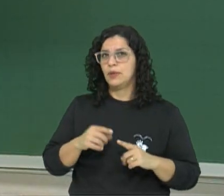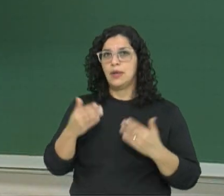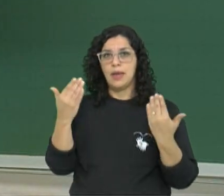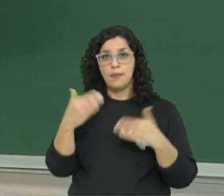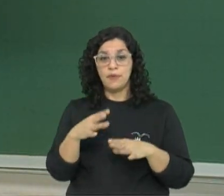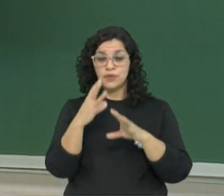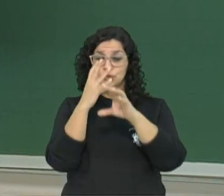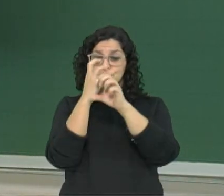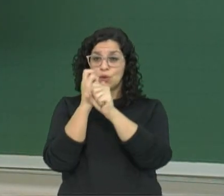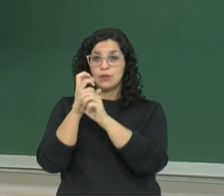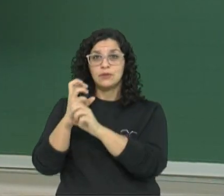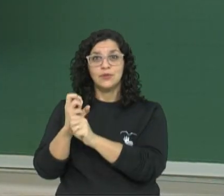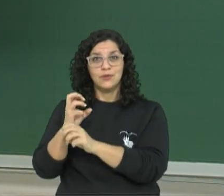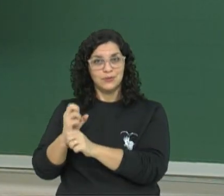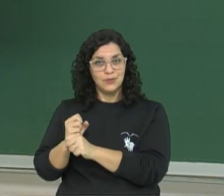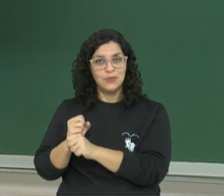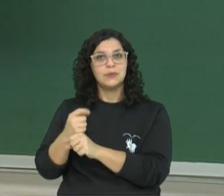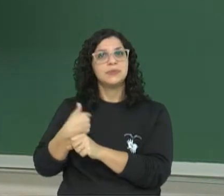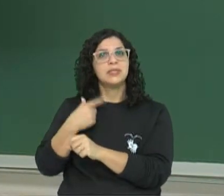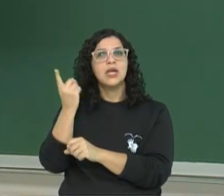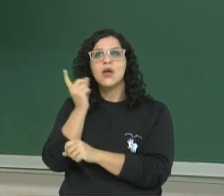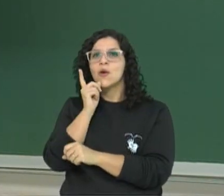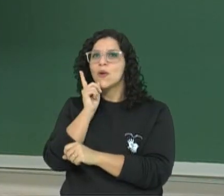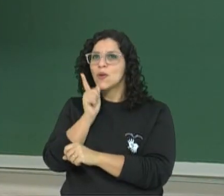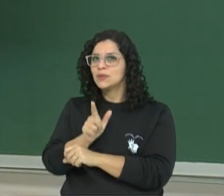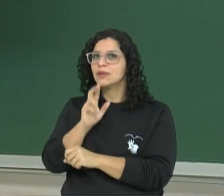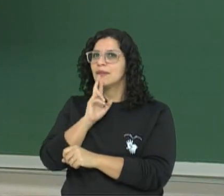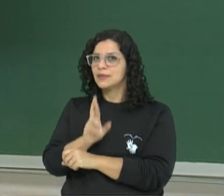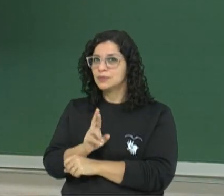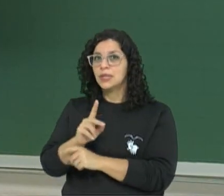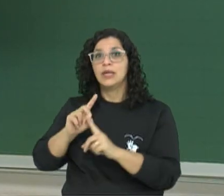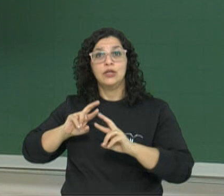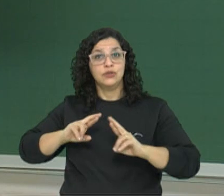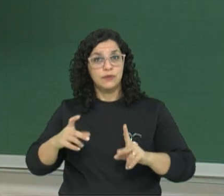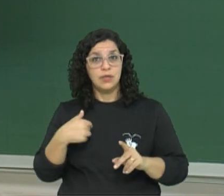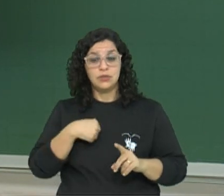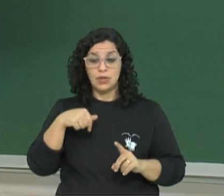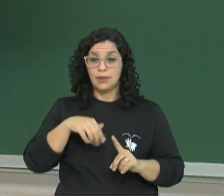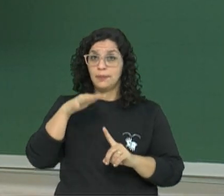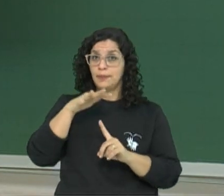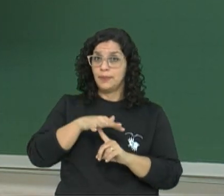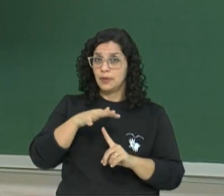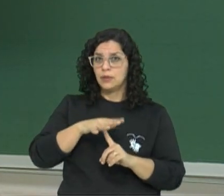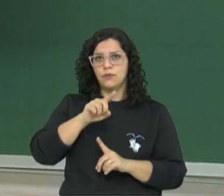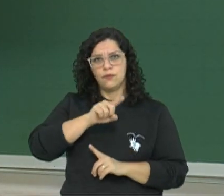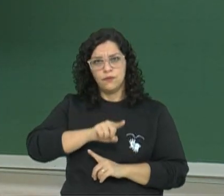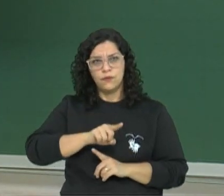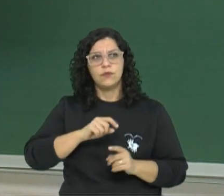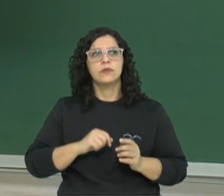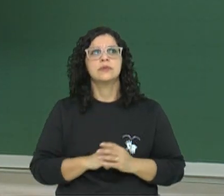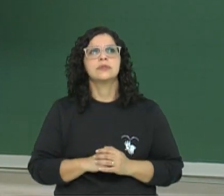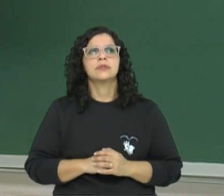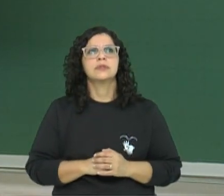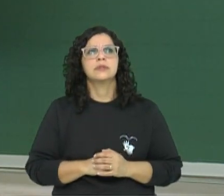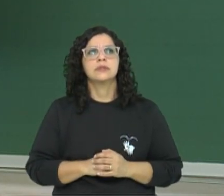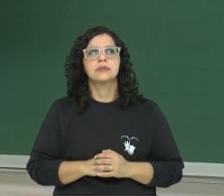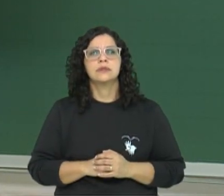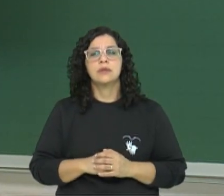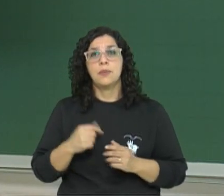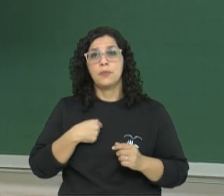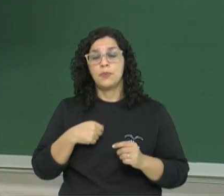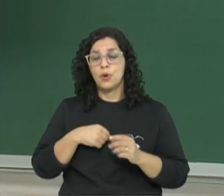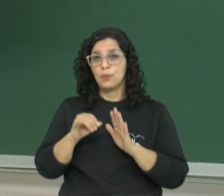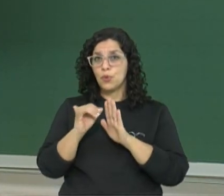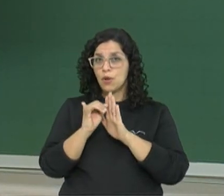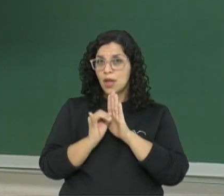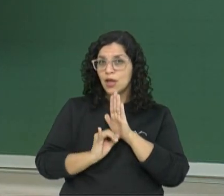de somatória e o diferencial é que, diferente aqui do Paraná, em que você, quando, né, nos